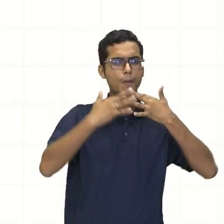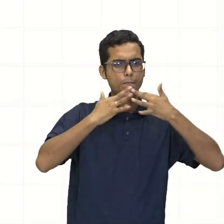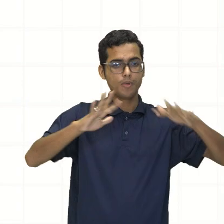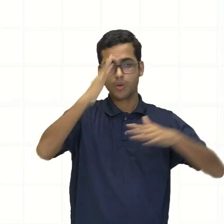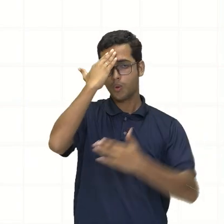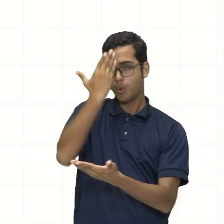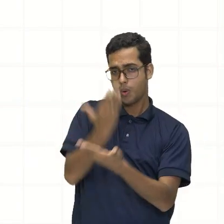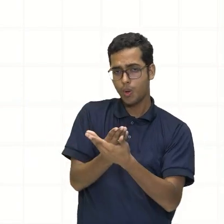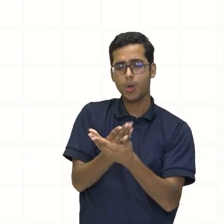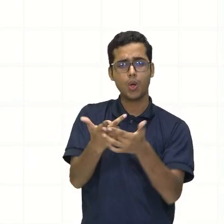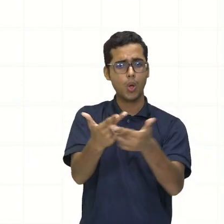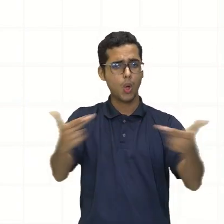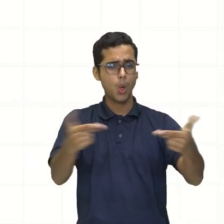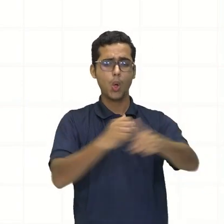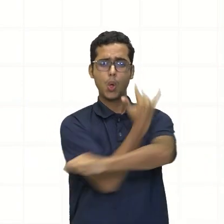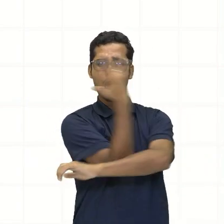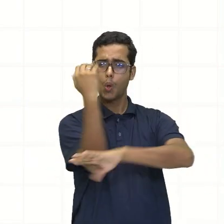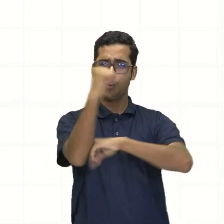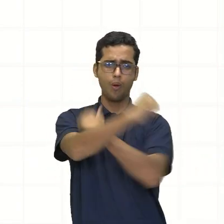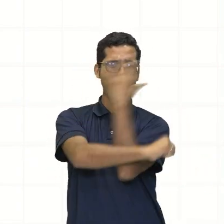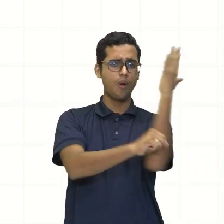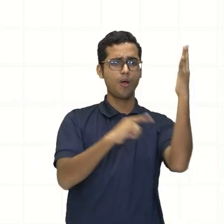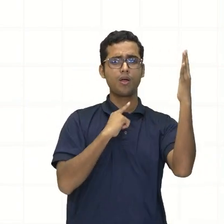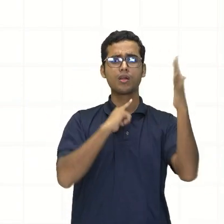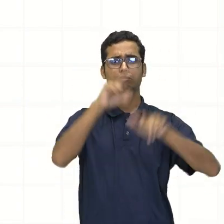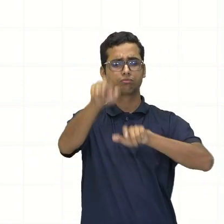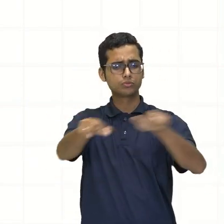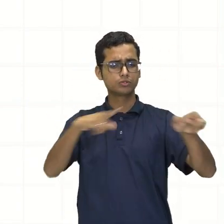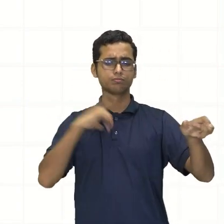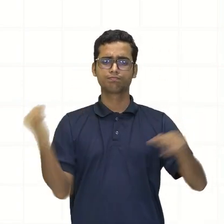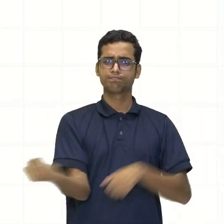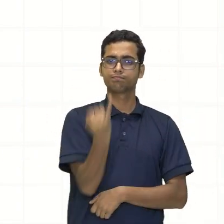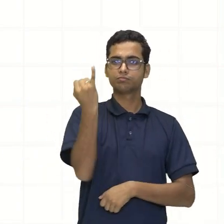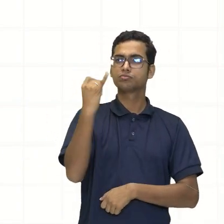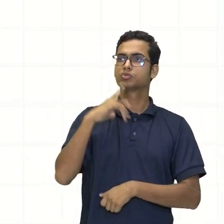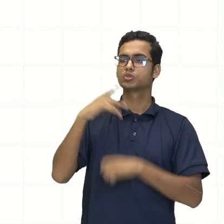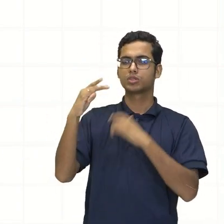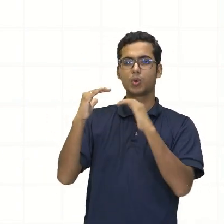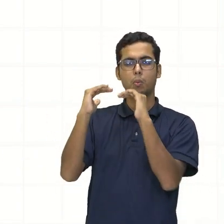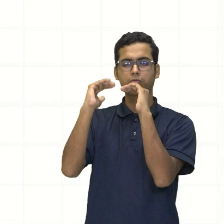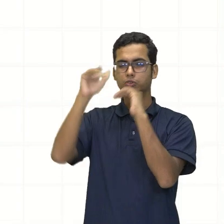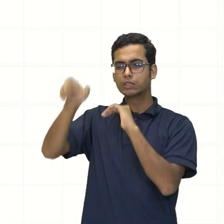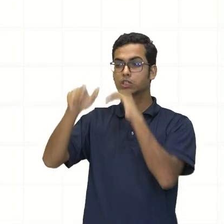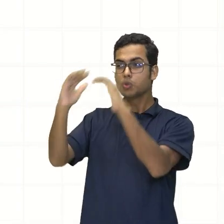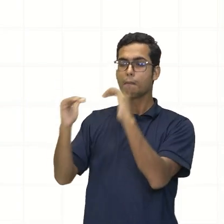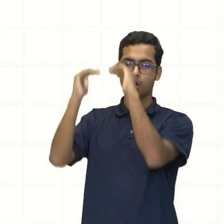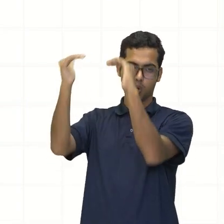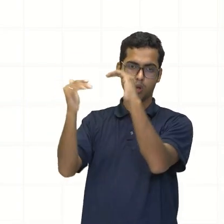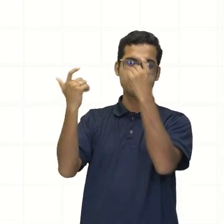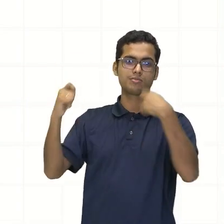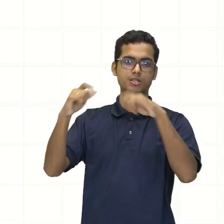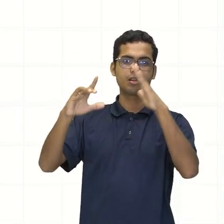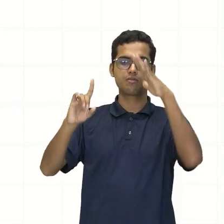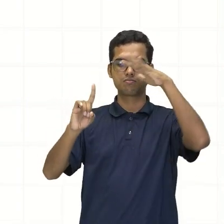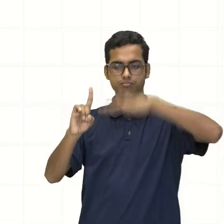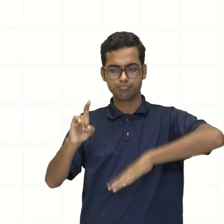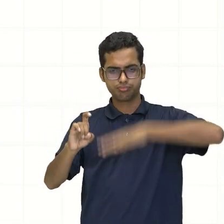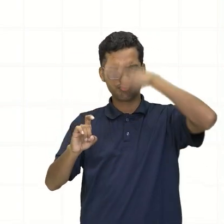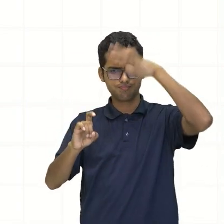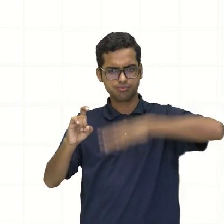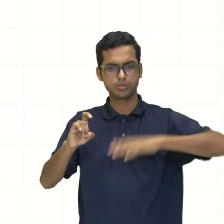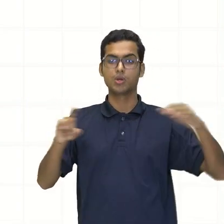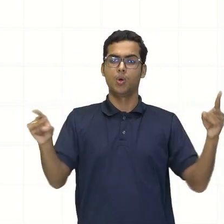acreditavam que as forças naturais possuíam a sua importância e deveriam ser cultuados. E também vão